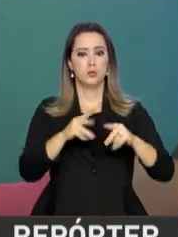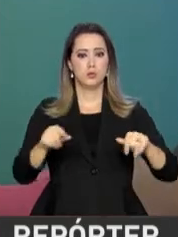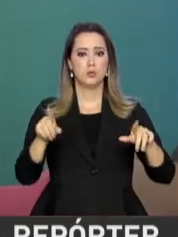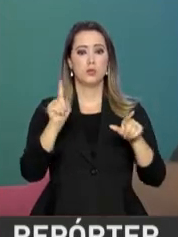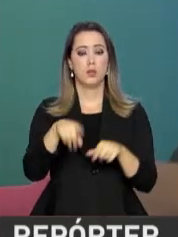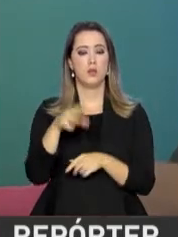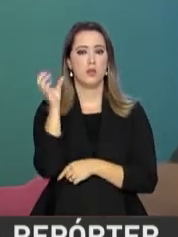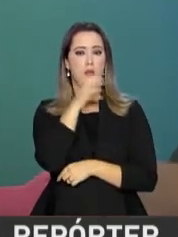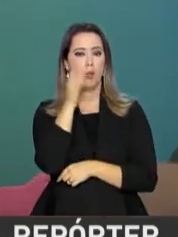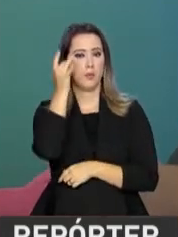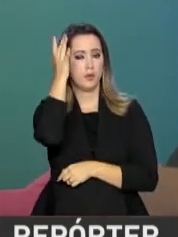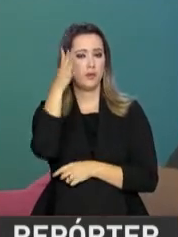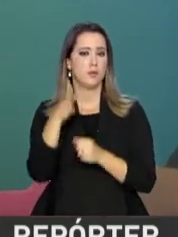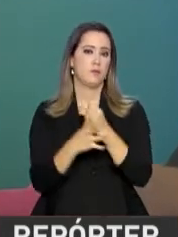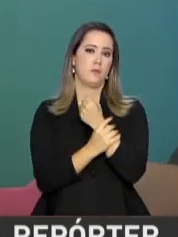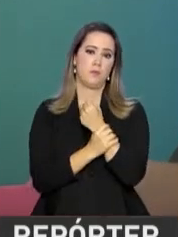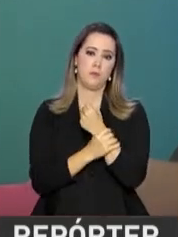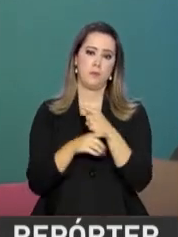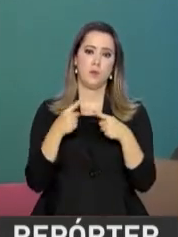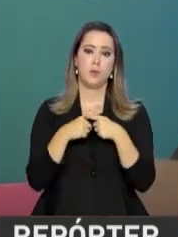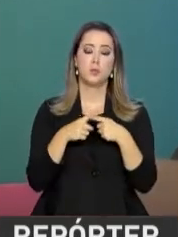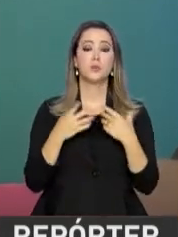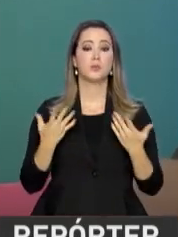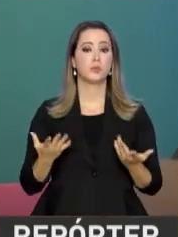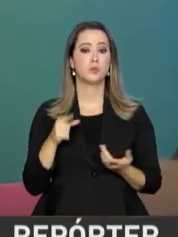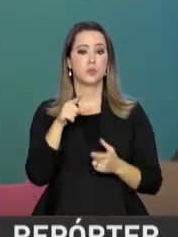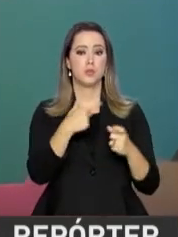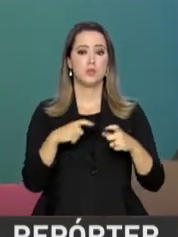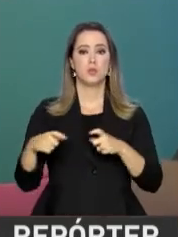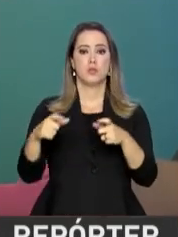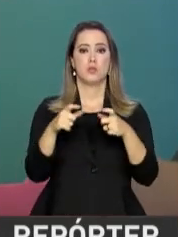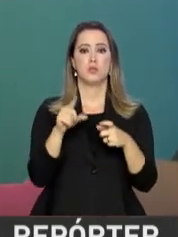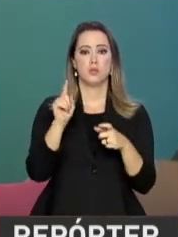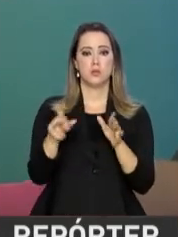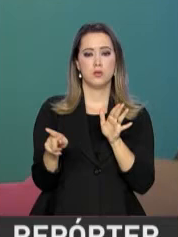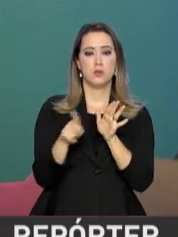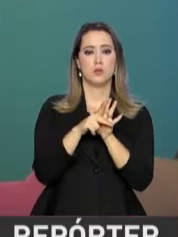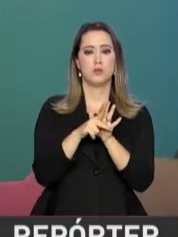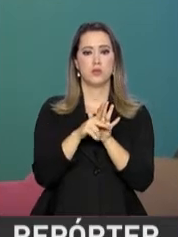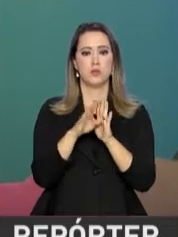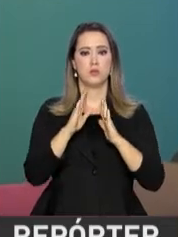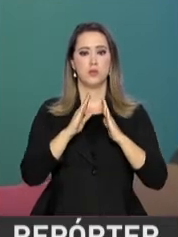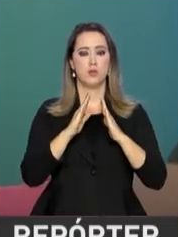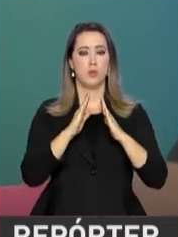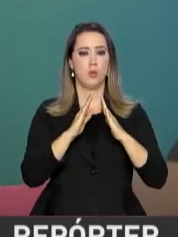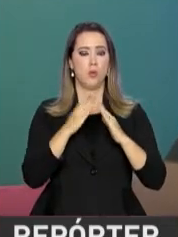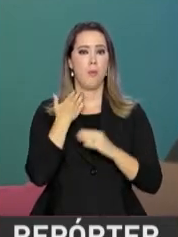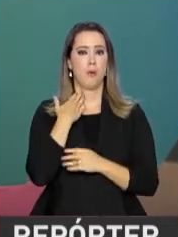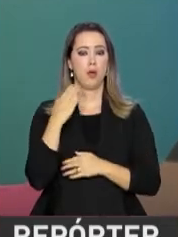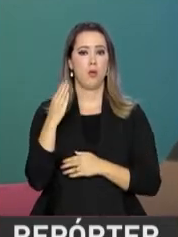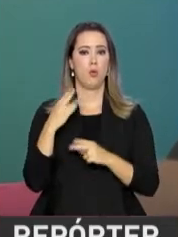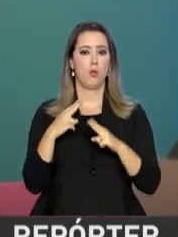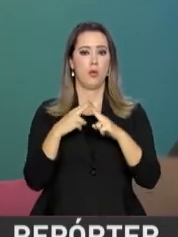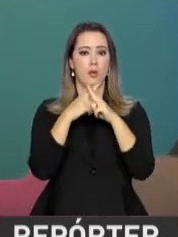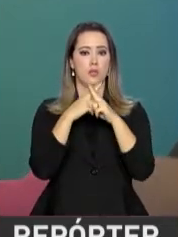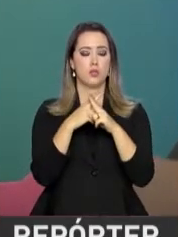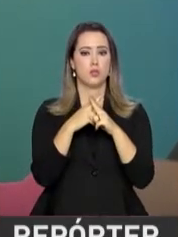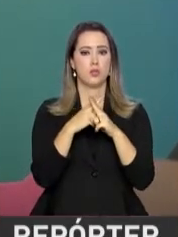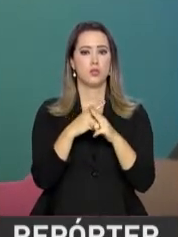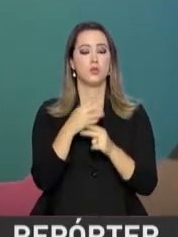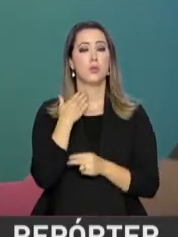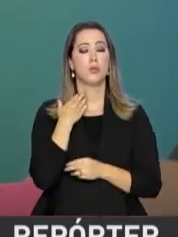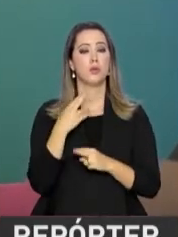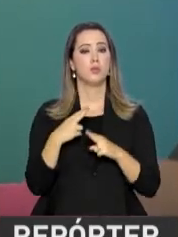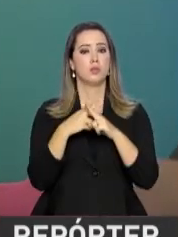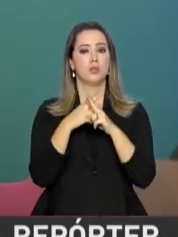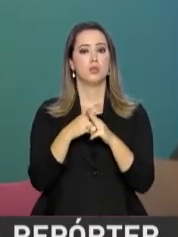negócio rápido, fácil e seguro. Por quê? Esses imóveis são de propriedade da própria Caixa. Sendo de propriedade da